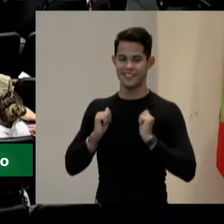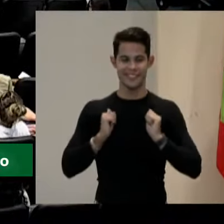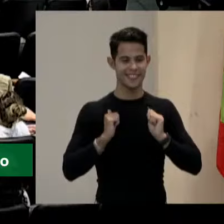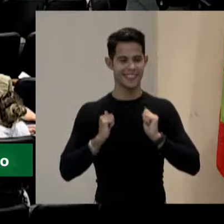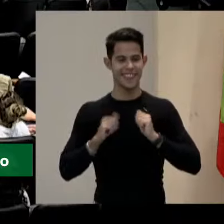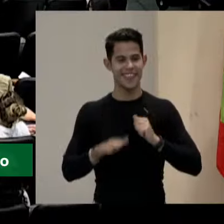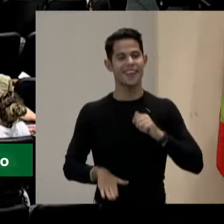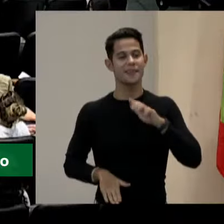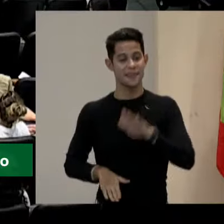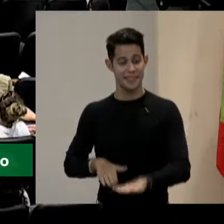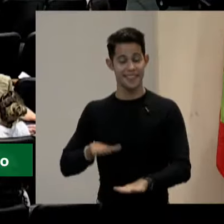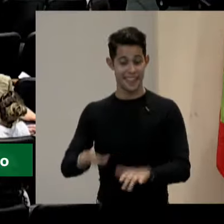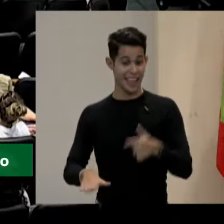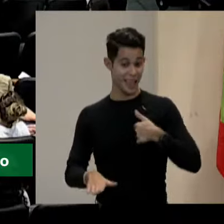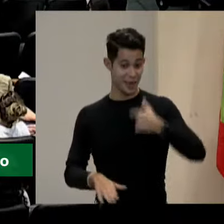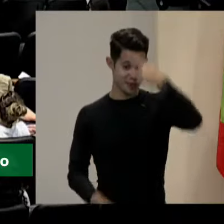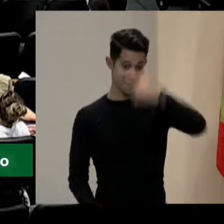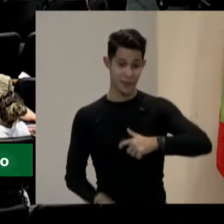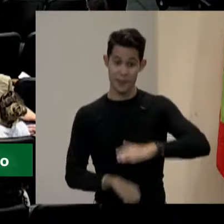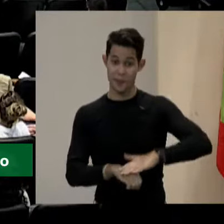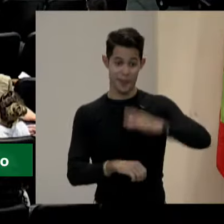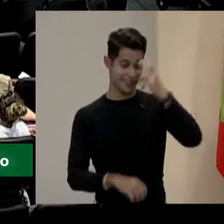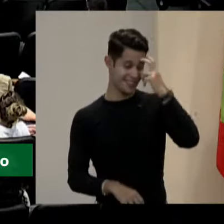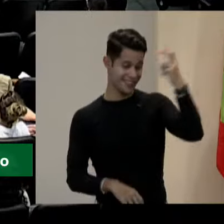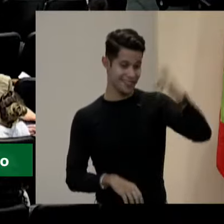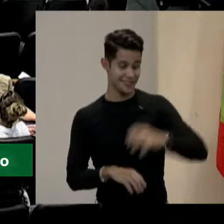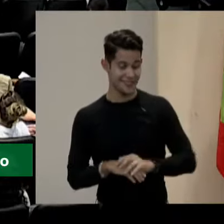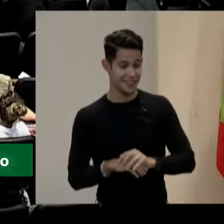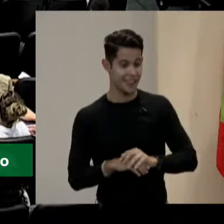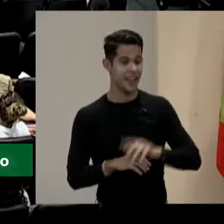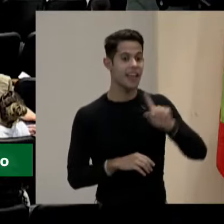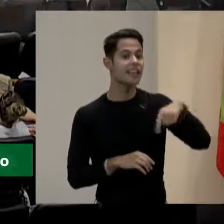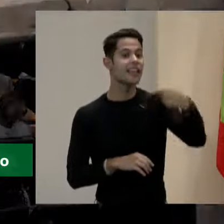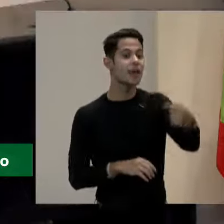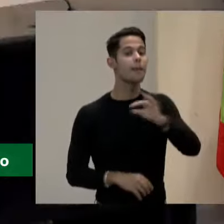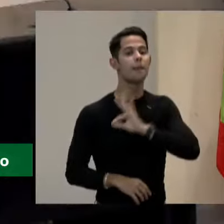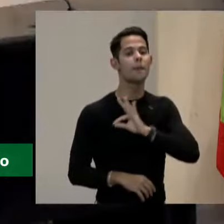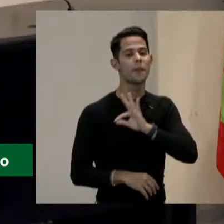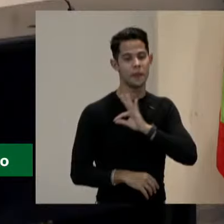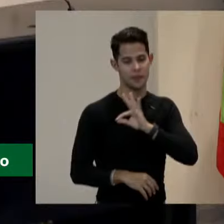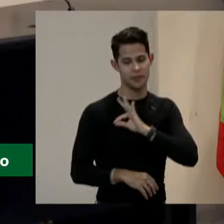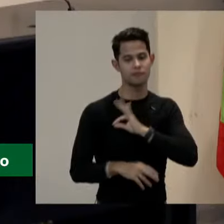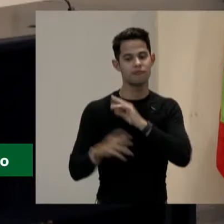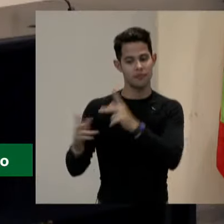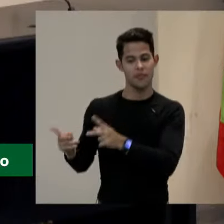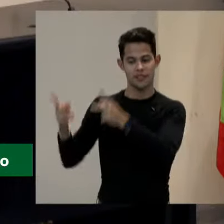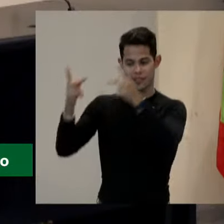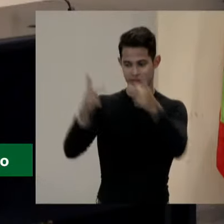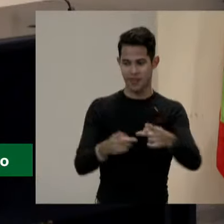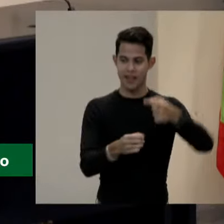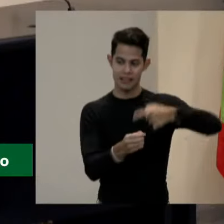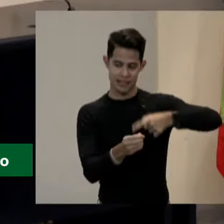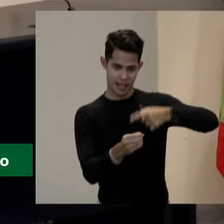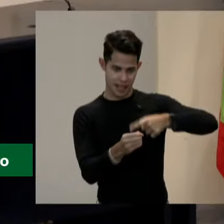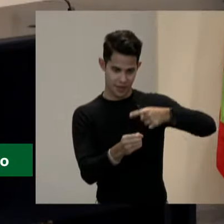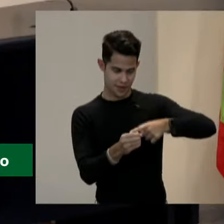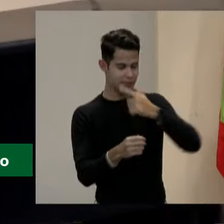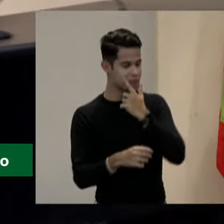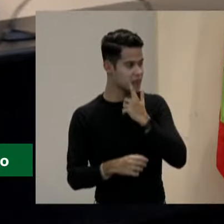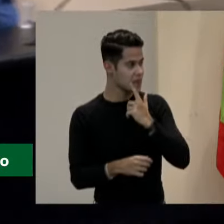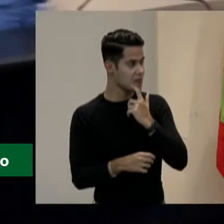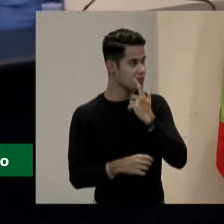Eu era mais inteligente. Até que um dia, uns policiais foram visitar a minha cidade, Berizal.